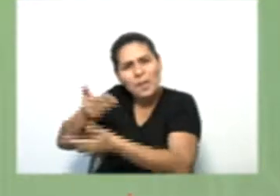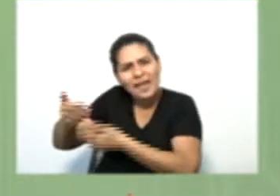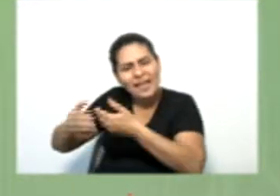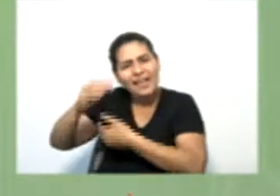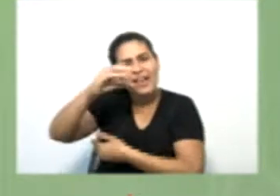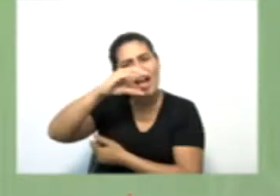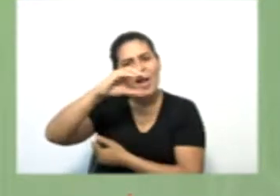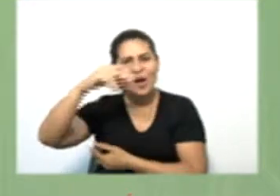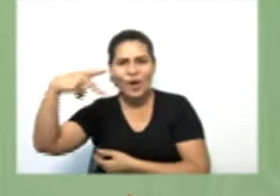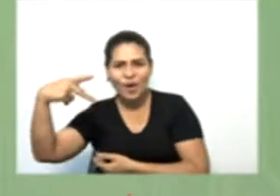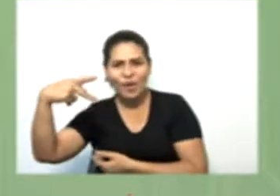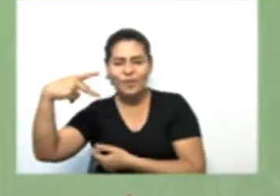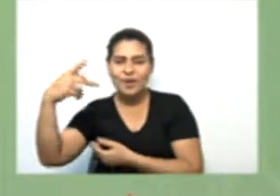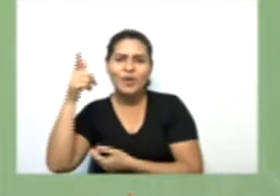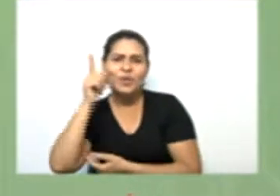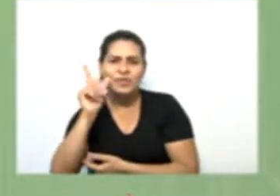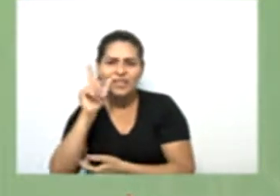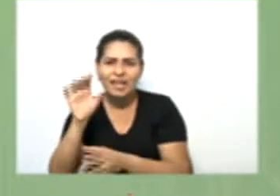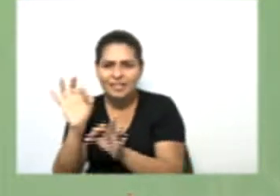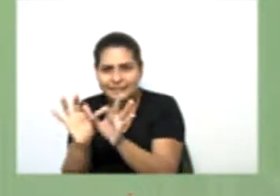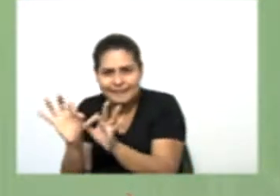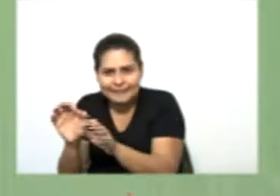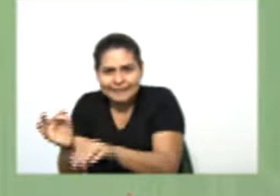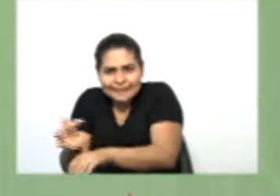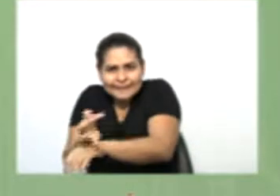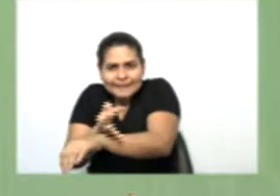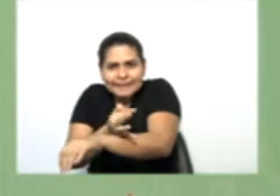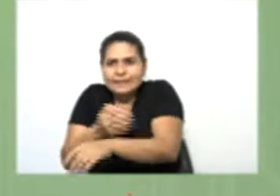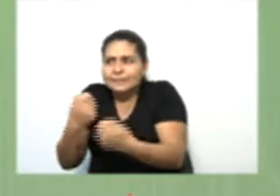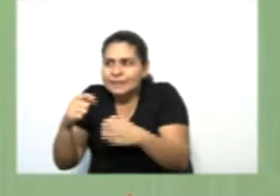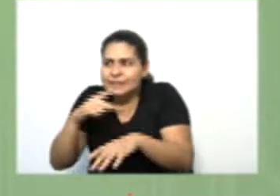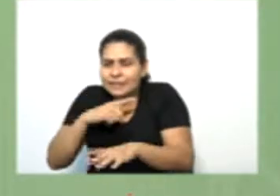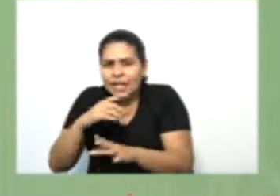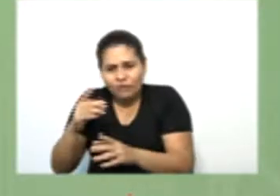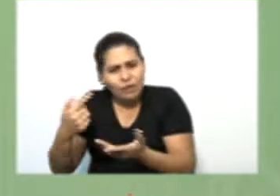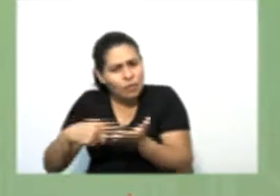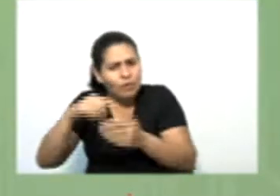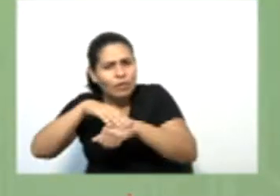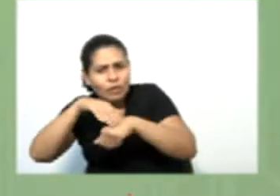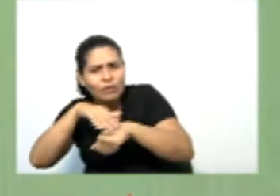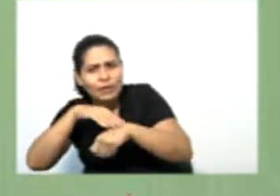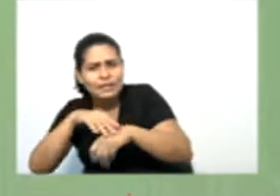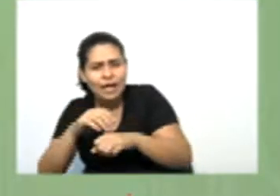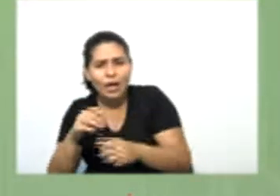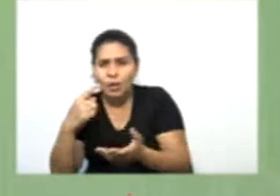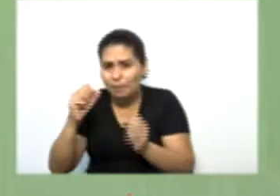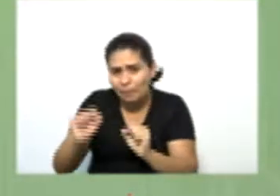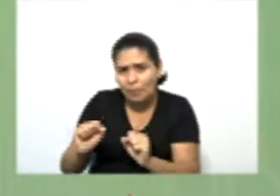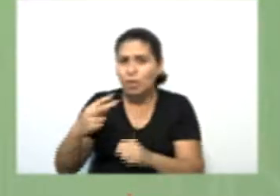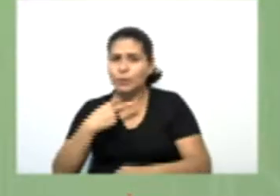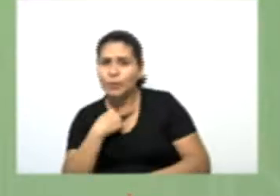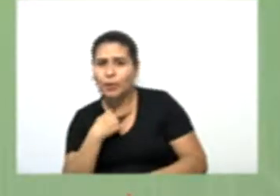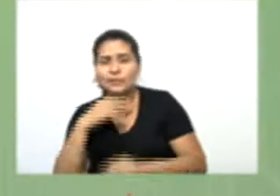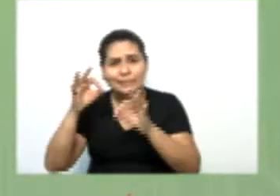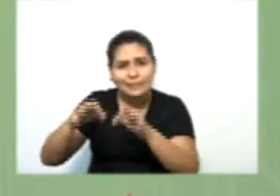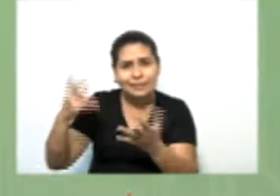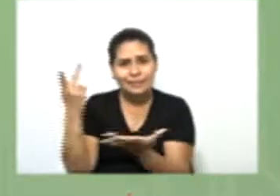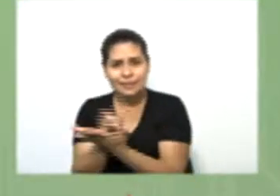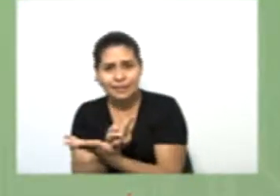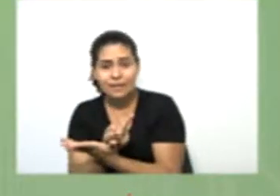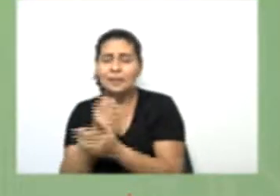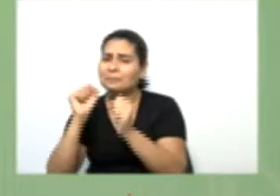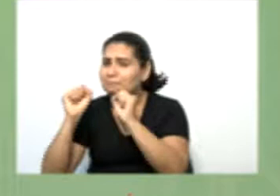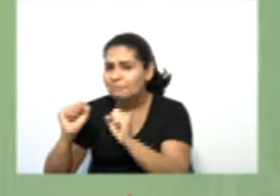As partes controlam o processo, está havendo negociação, nós vamos decidir o que pode, o que não pode, o que está certo, o que está